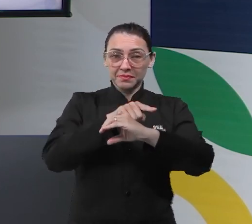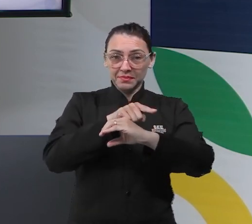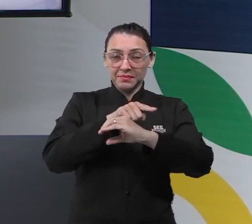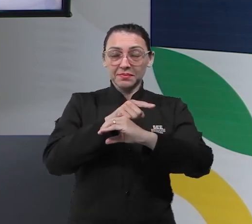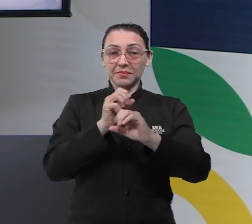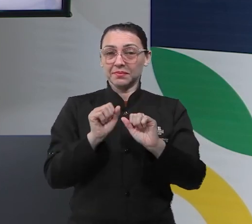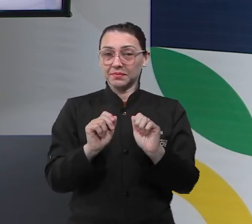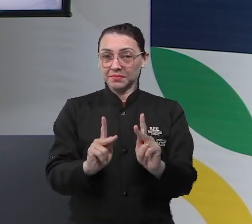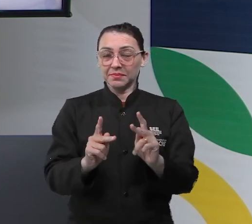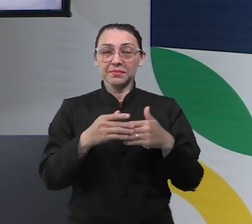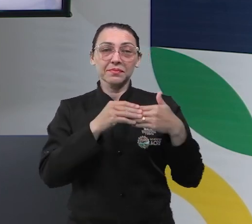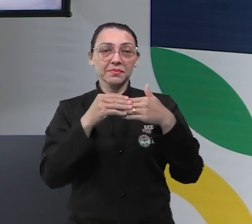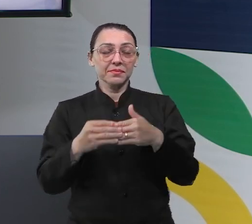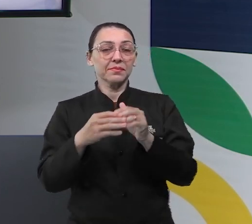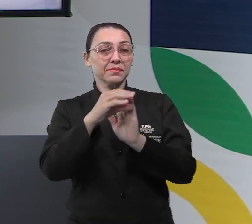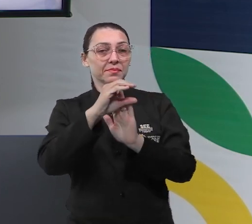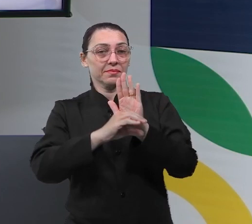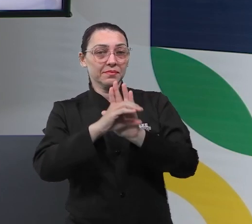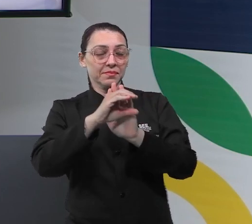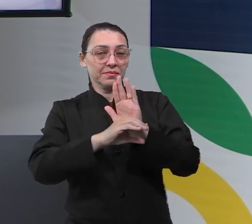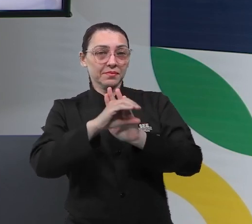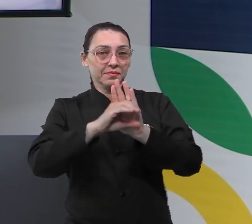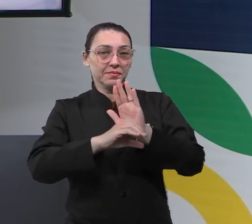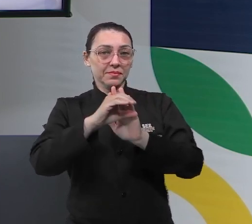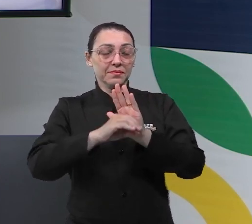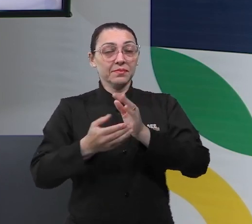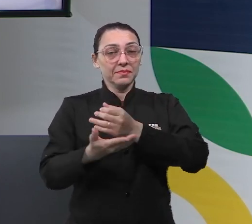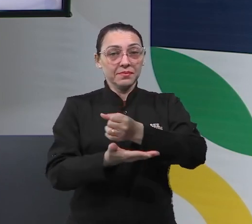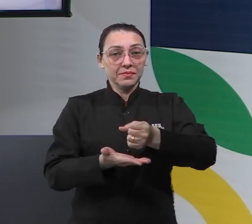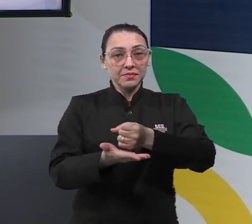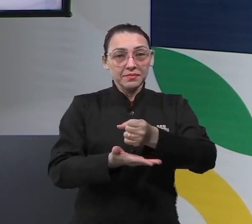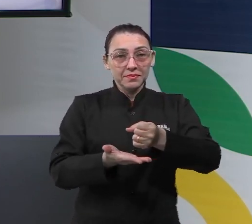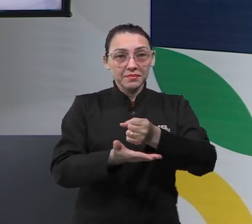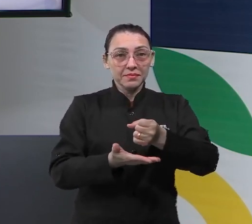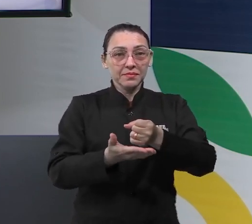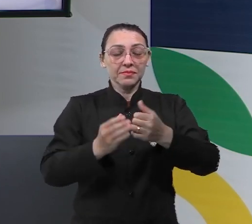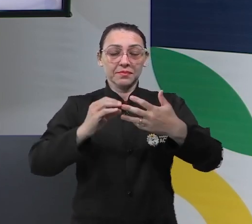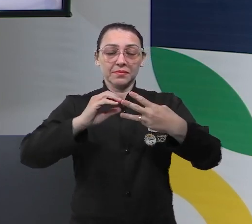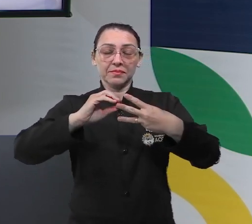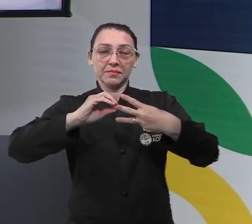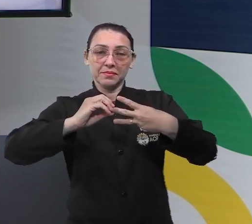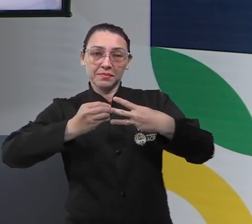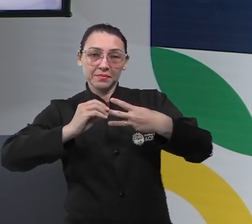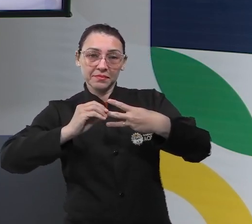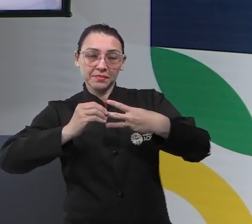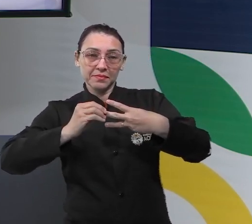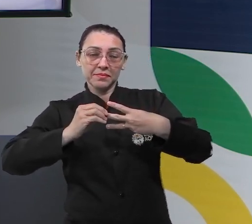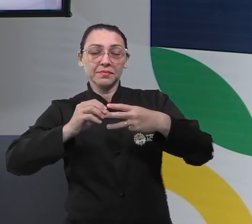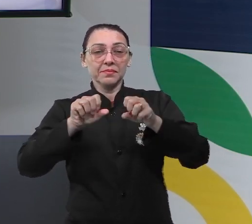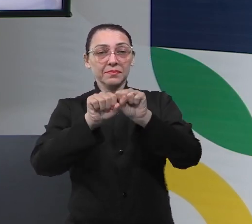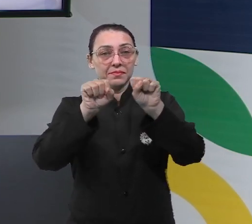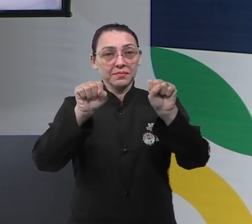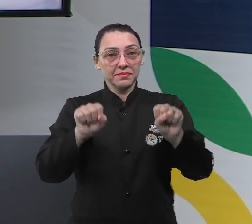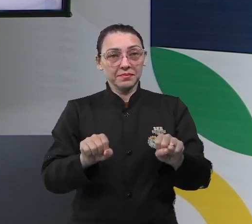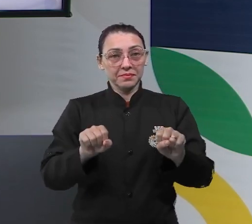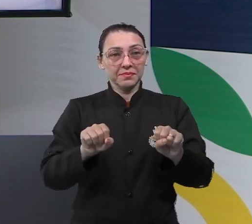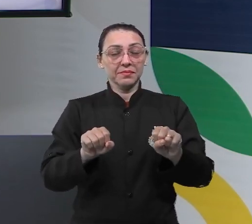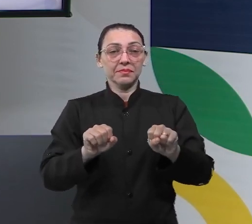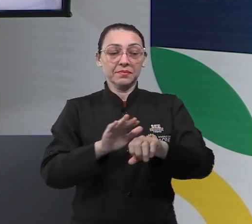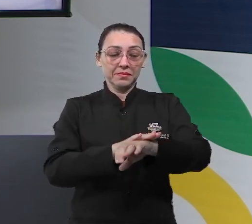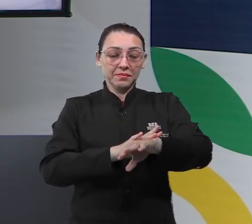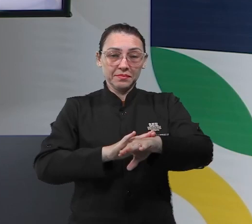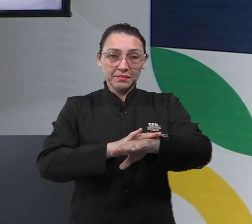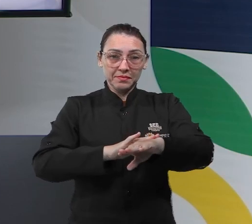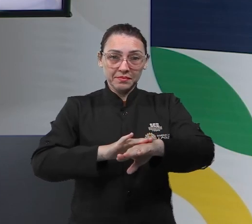tá ok? Trouxe o conteúdo com base em células, sistemas,